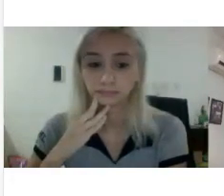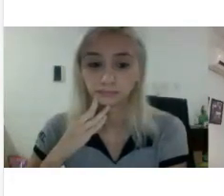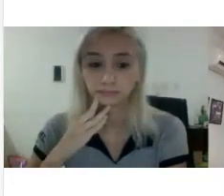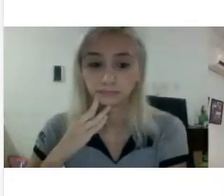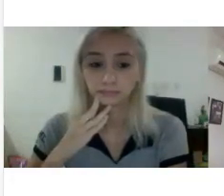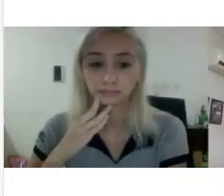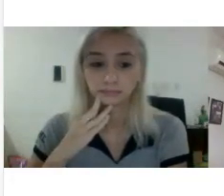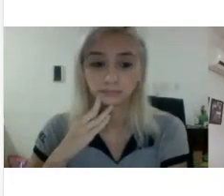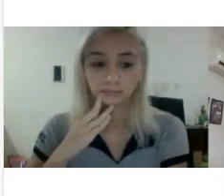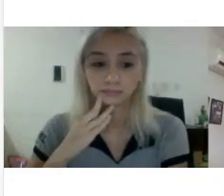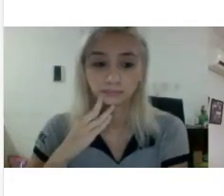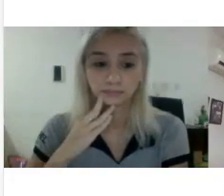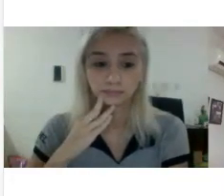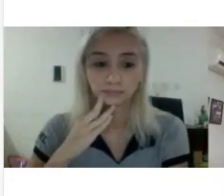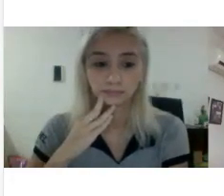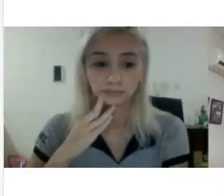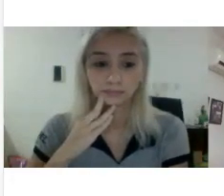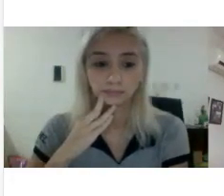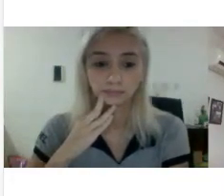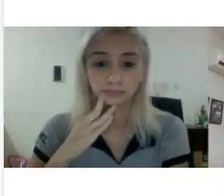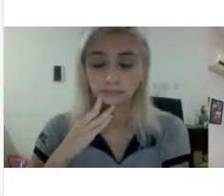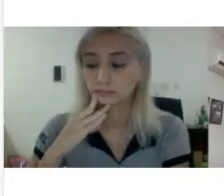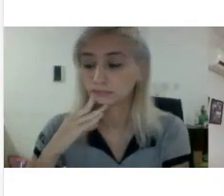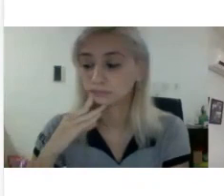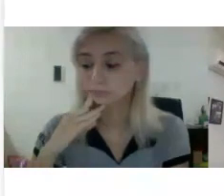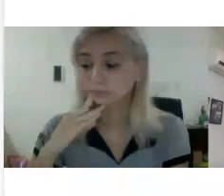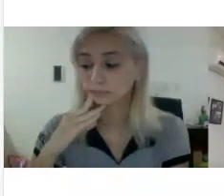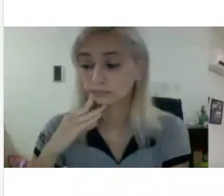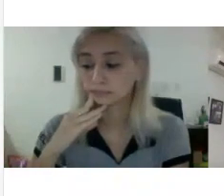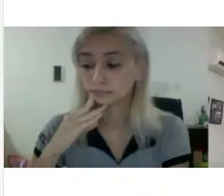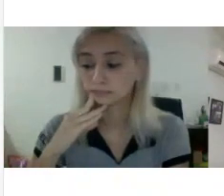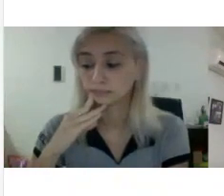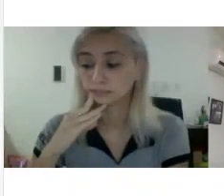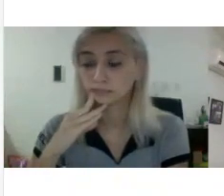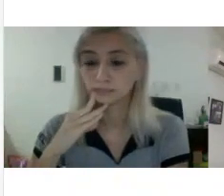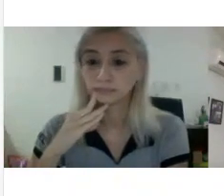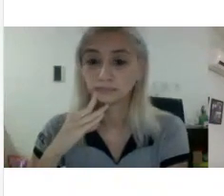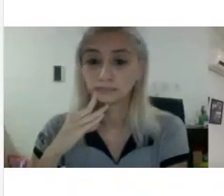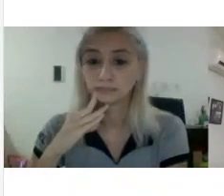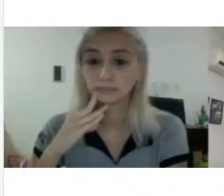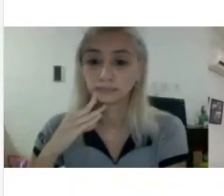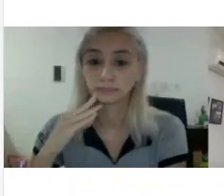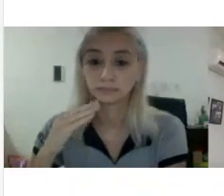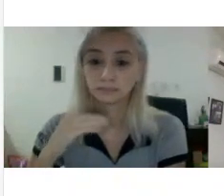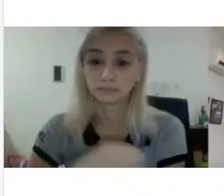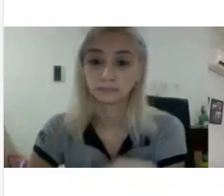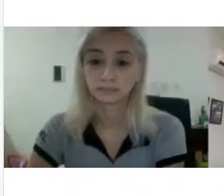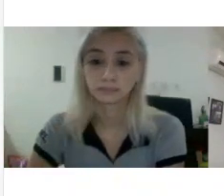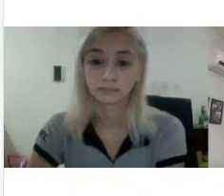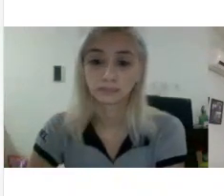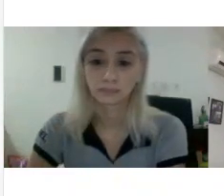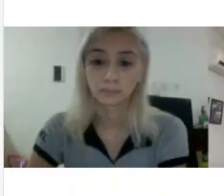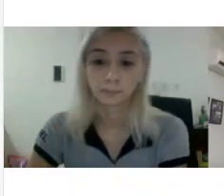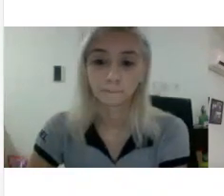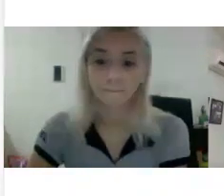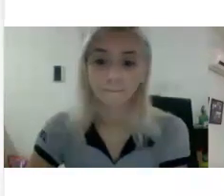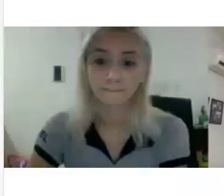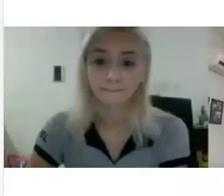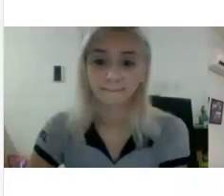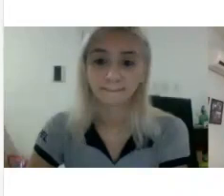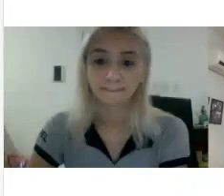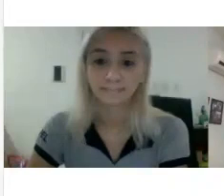presente carta, com o objetivo central de firmar um compromisso ético de defesa e respeito às diferenças